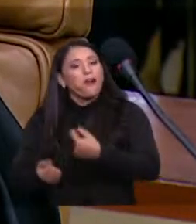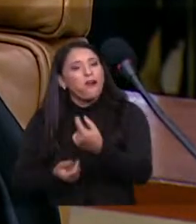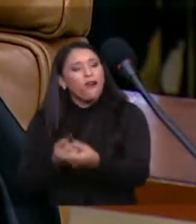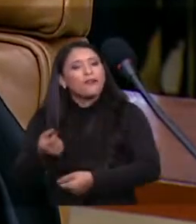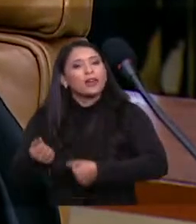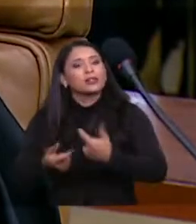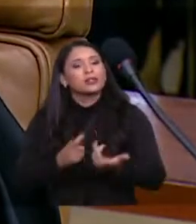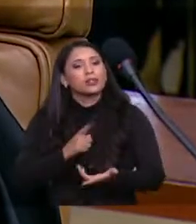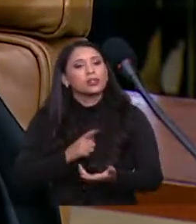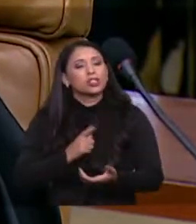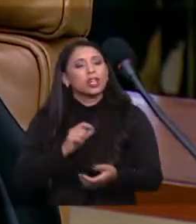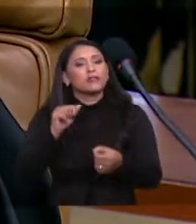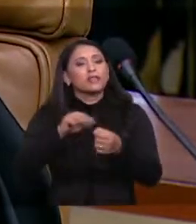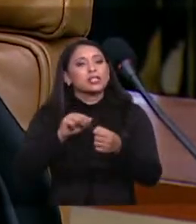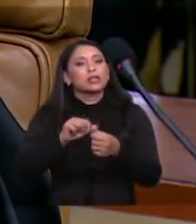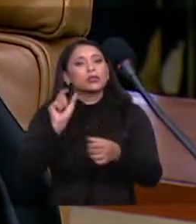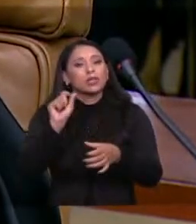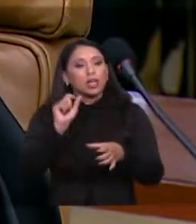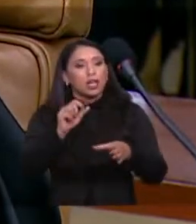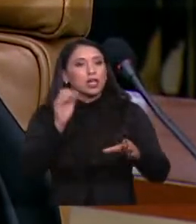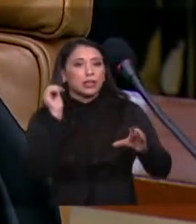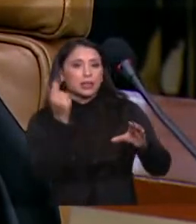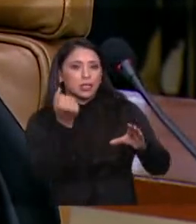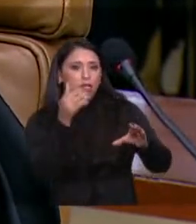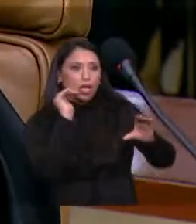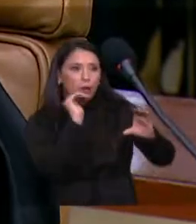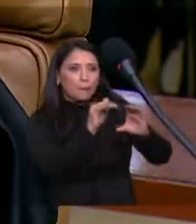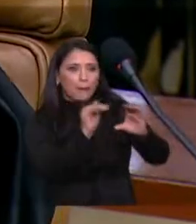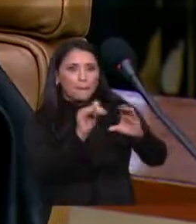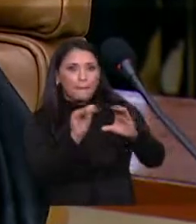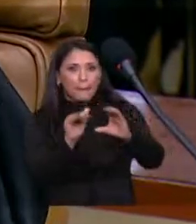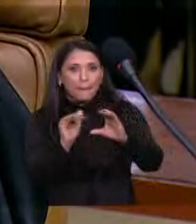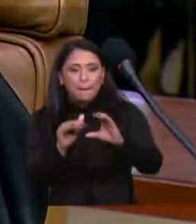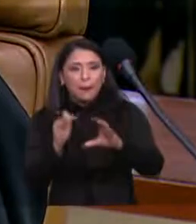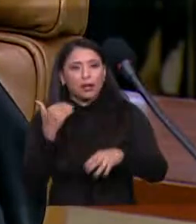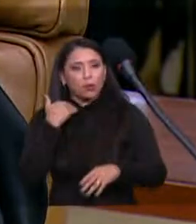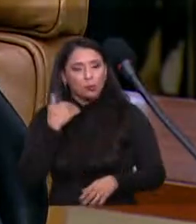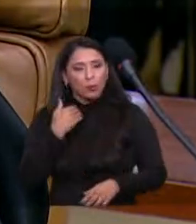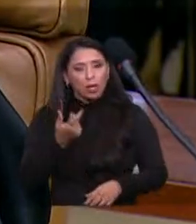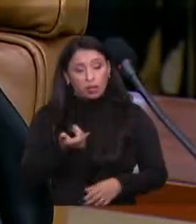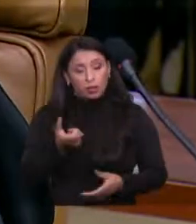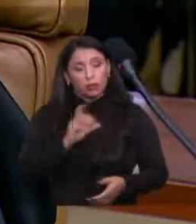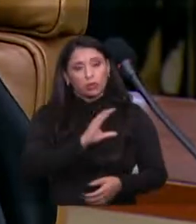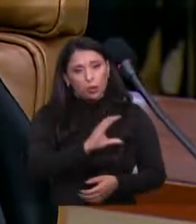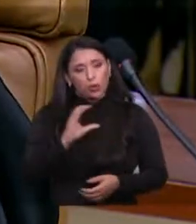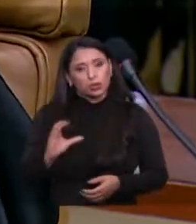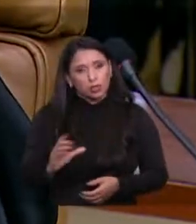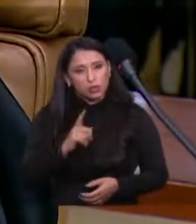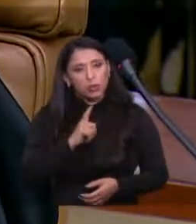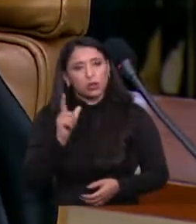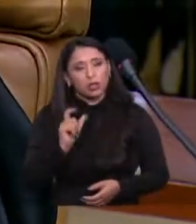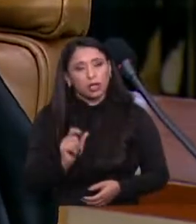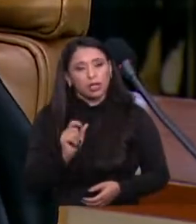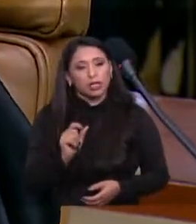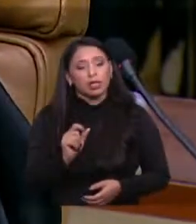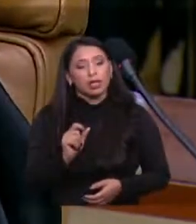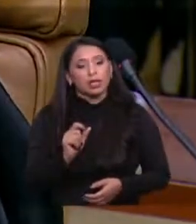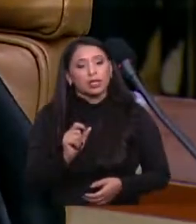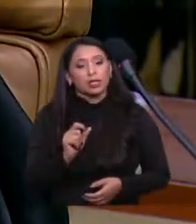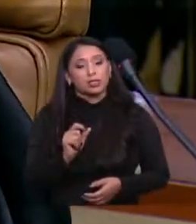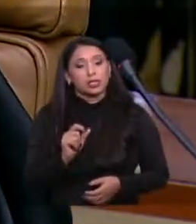efetuando o depósito de vantagens indivíduos encontra correntes em contas correntes titularizadas